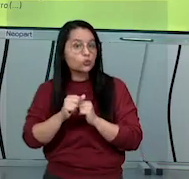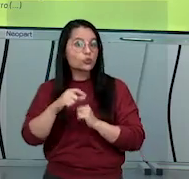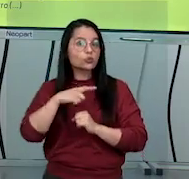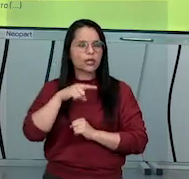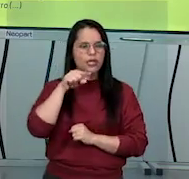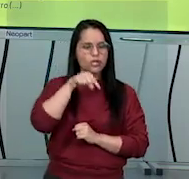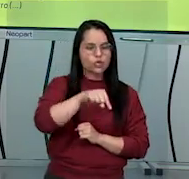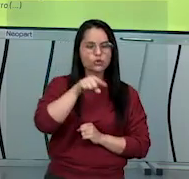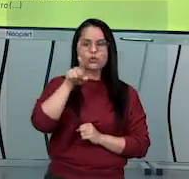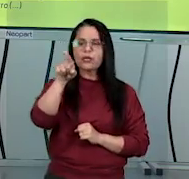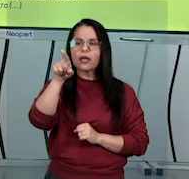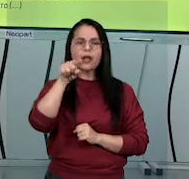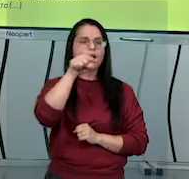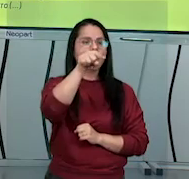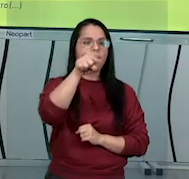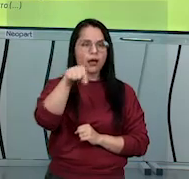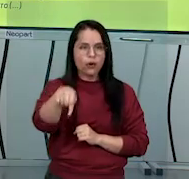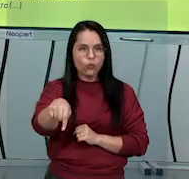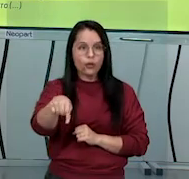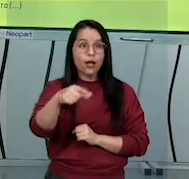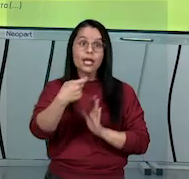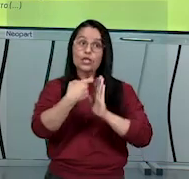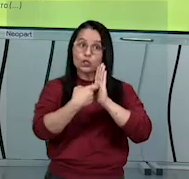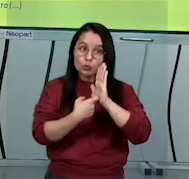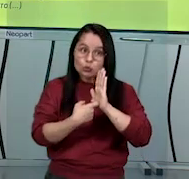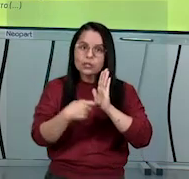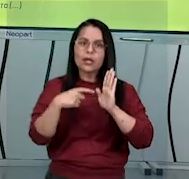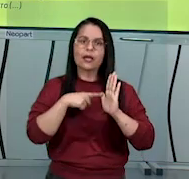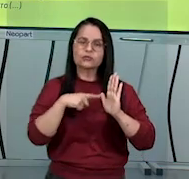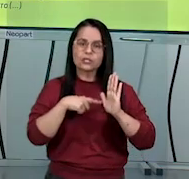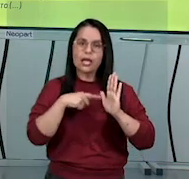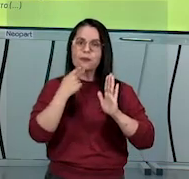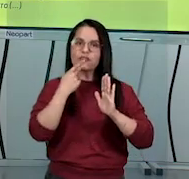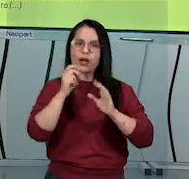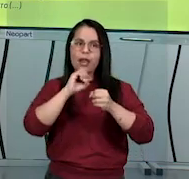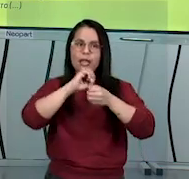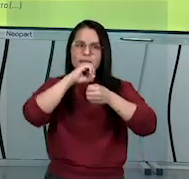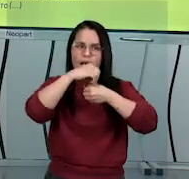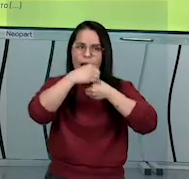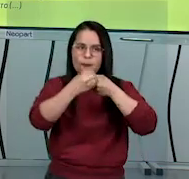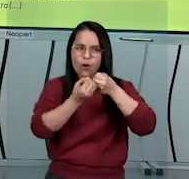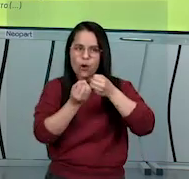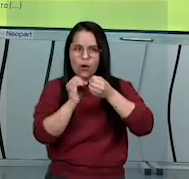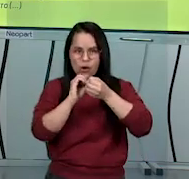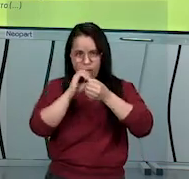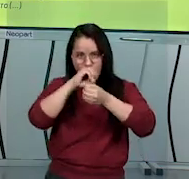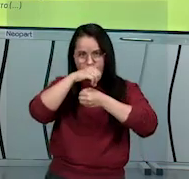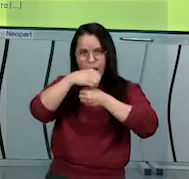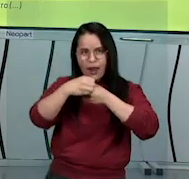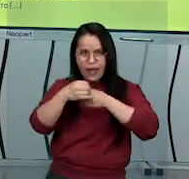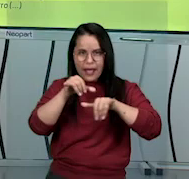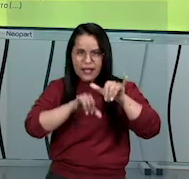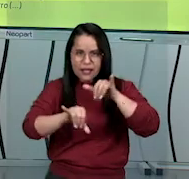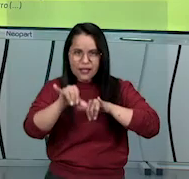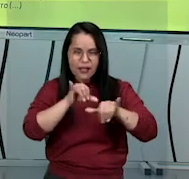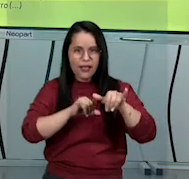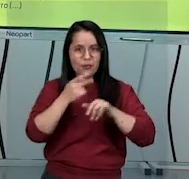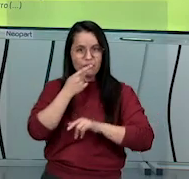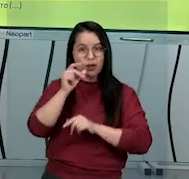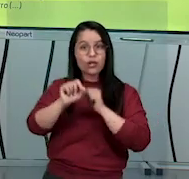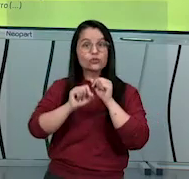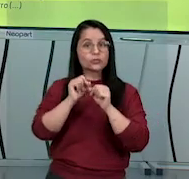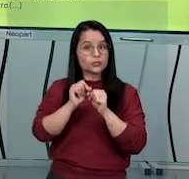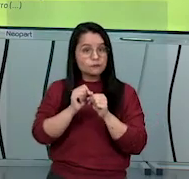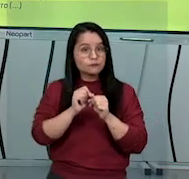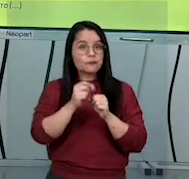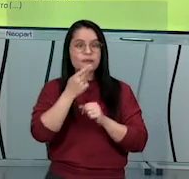aquele. E lá no seu texto você vai ver, para falar das moléculas, das tais moléculas que eles estão comentando,